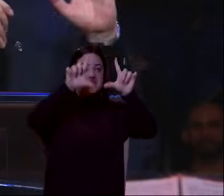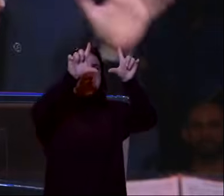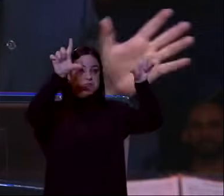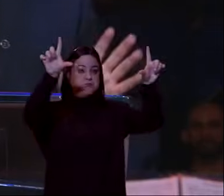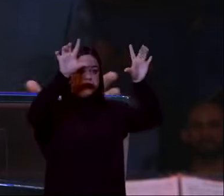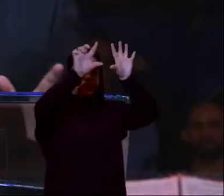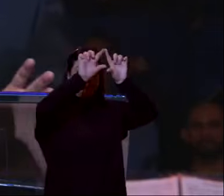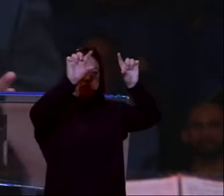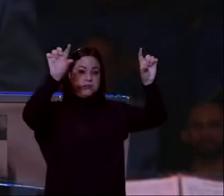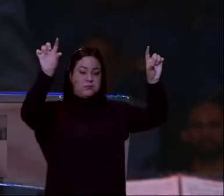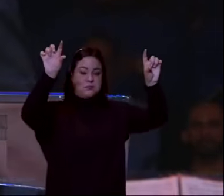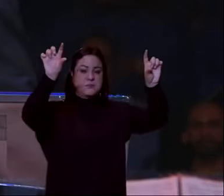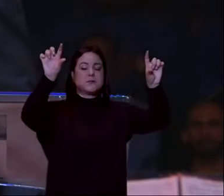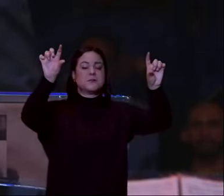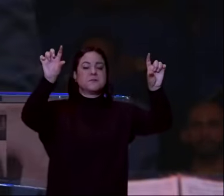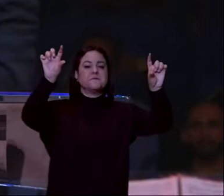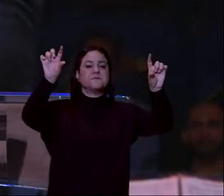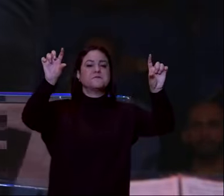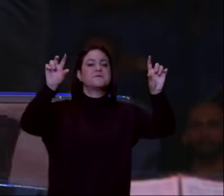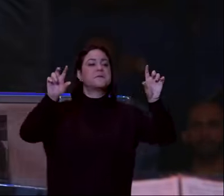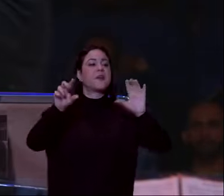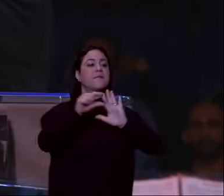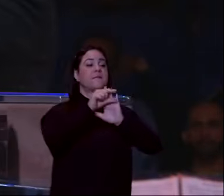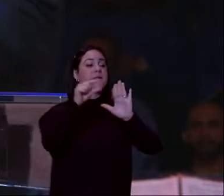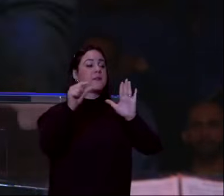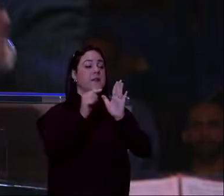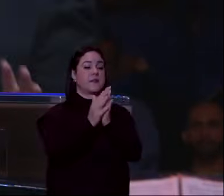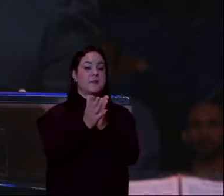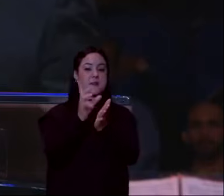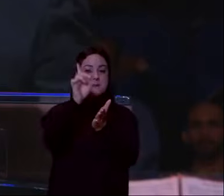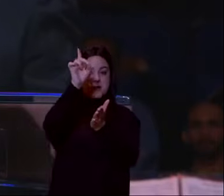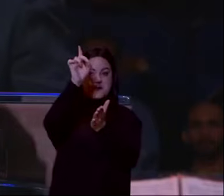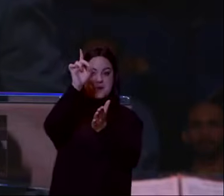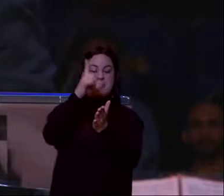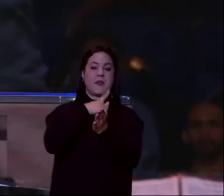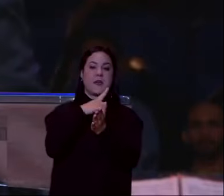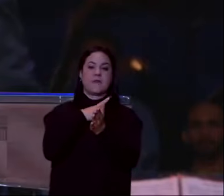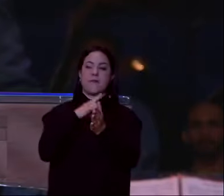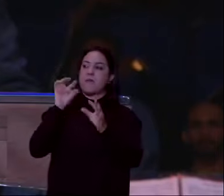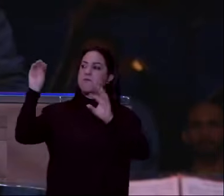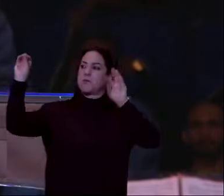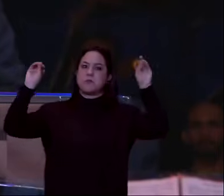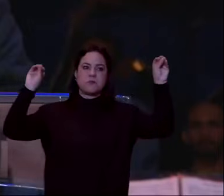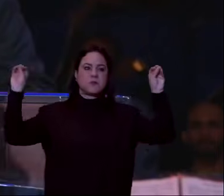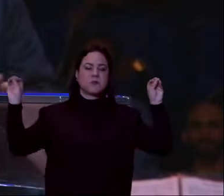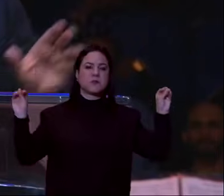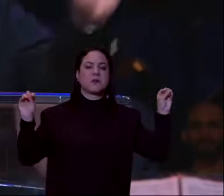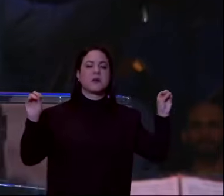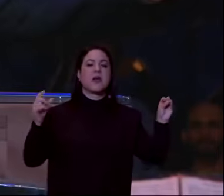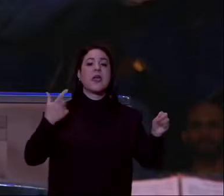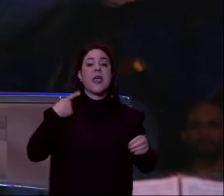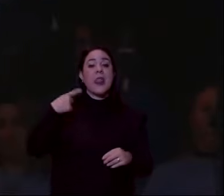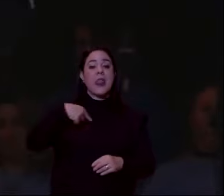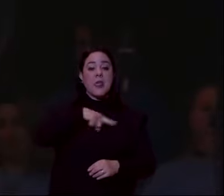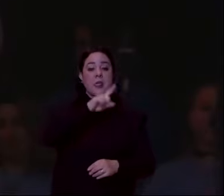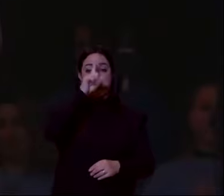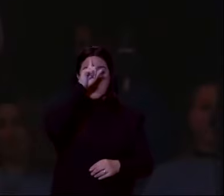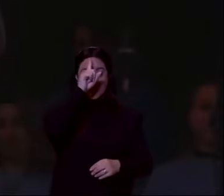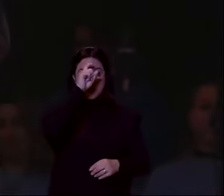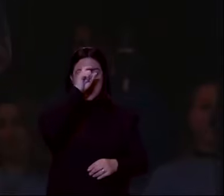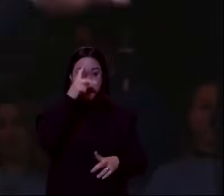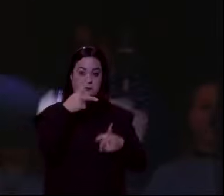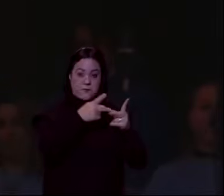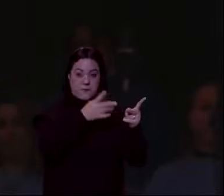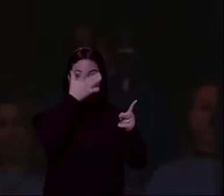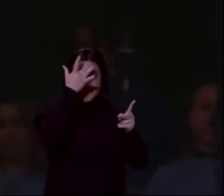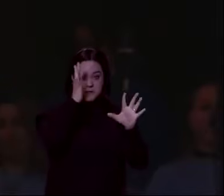comunicação: louvado seja Deus por vocês e pelos versículos que são espalhados aí na volta. E ela ia para um hospital para visitar alguém